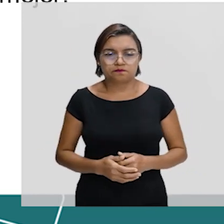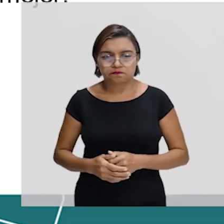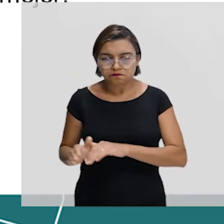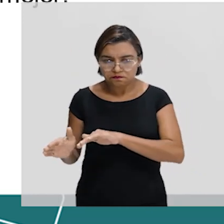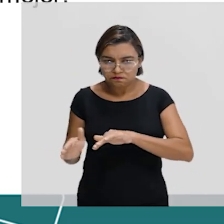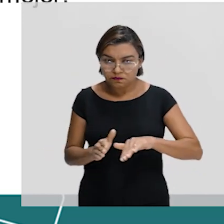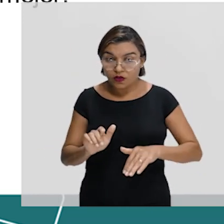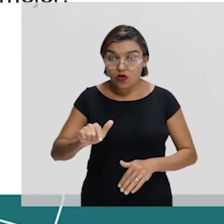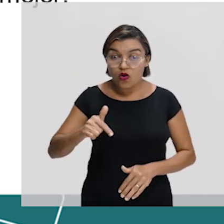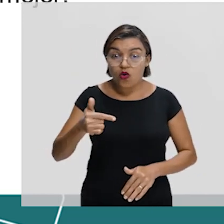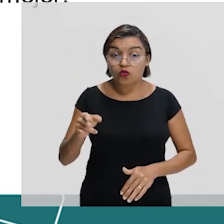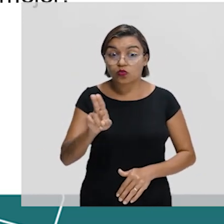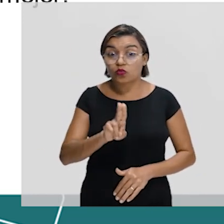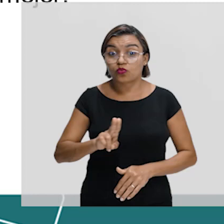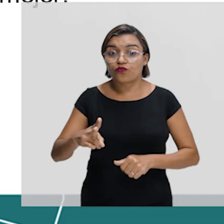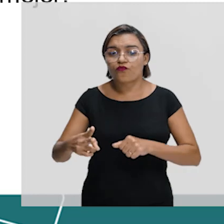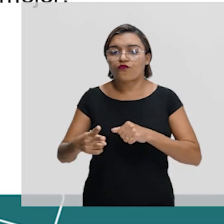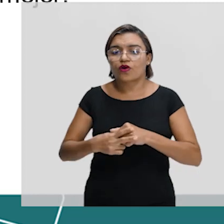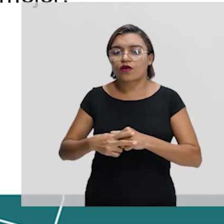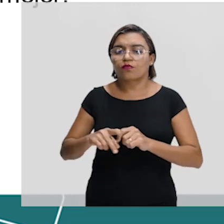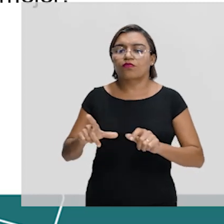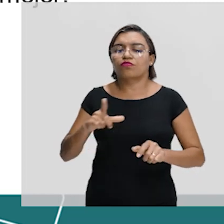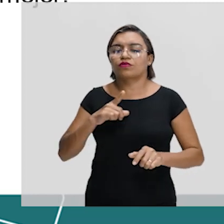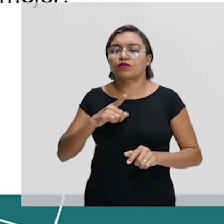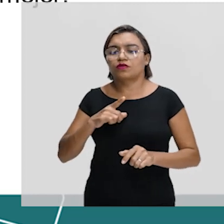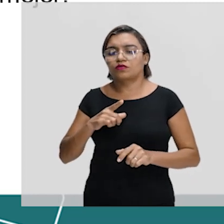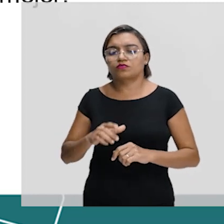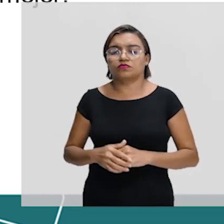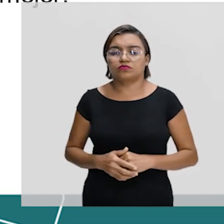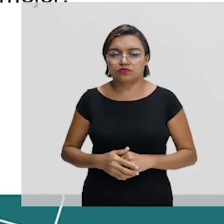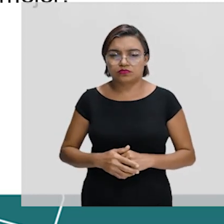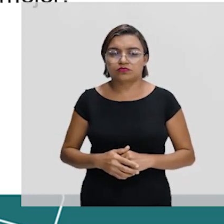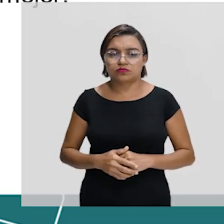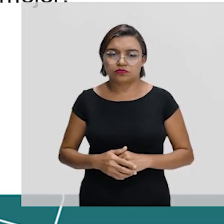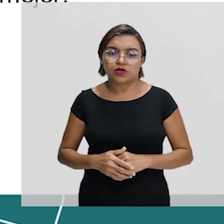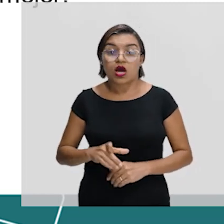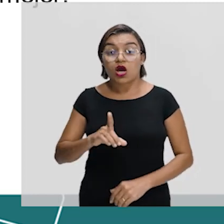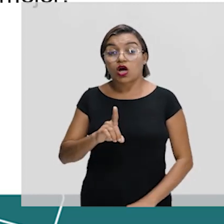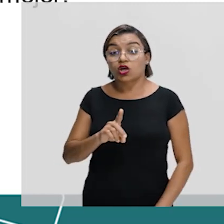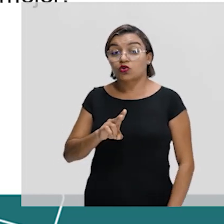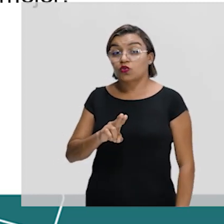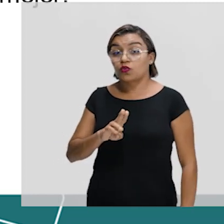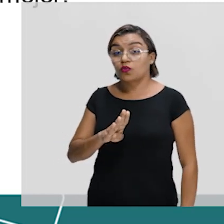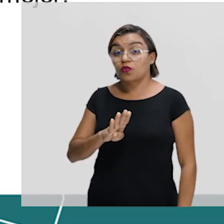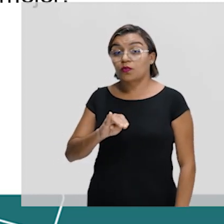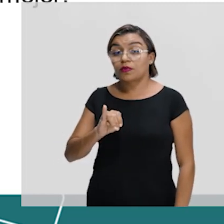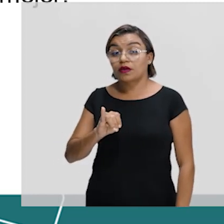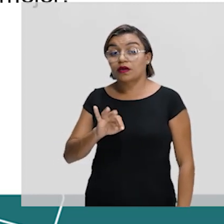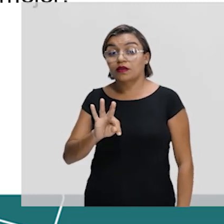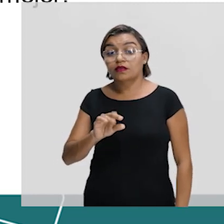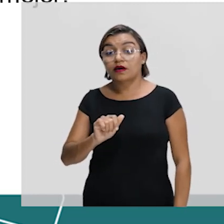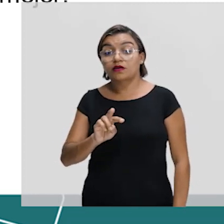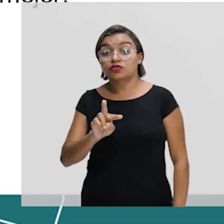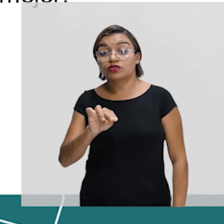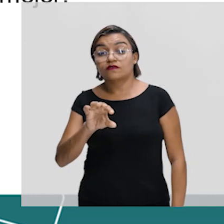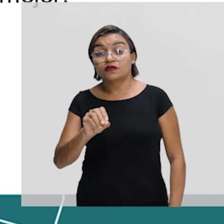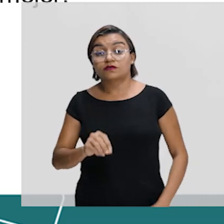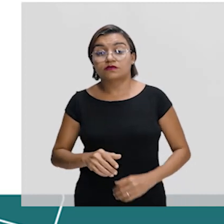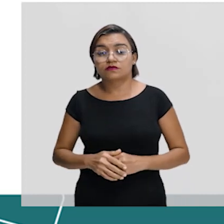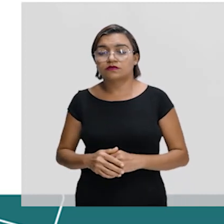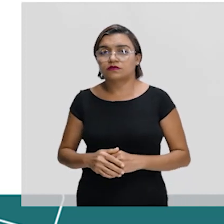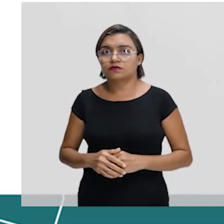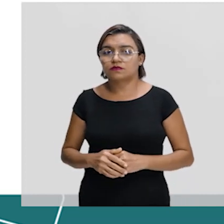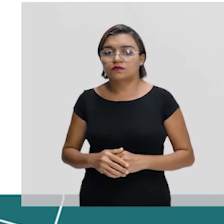no subjuntivo são as expressões dubitativas. Aqui eu tenho um slide que está repetido e nós vamos seguir